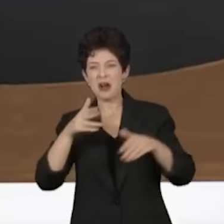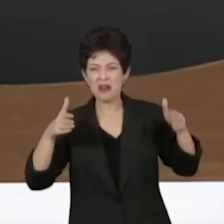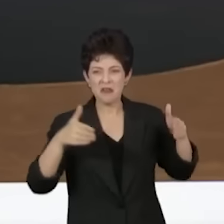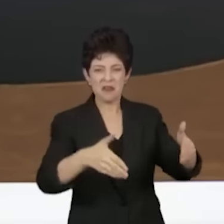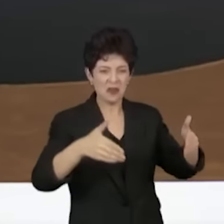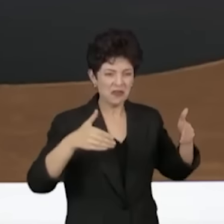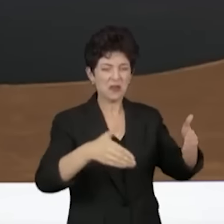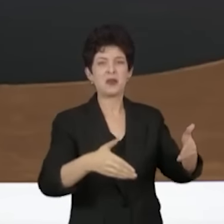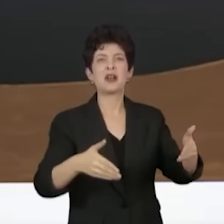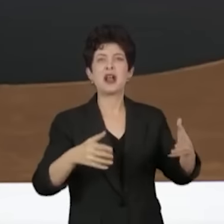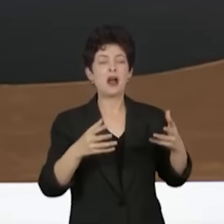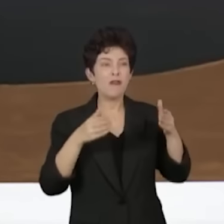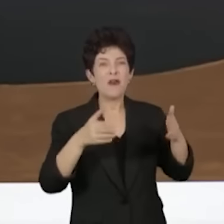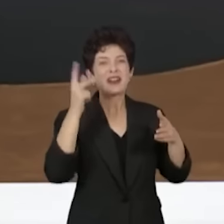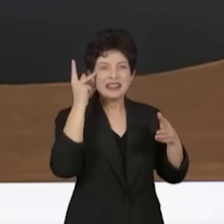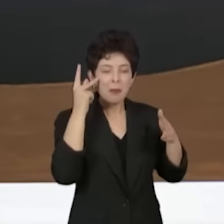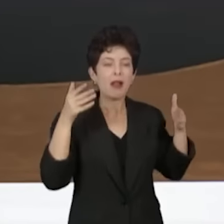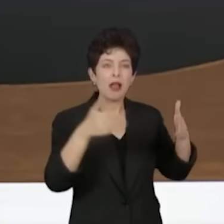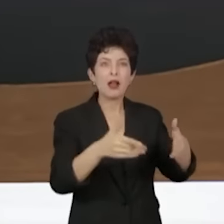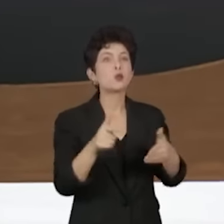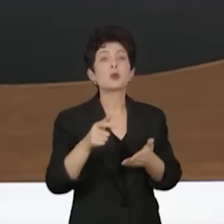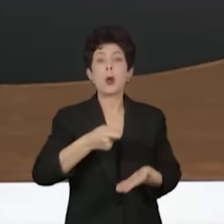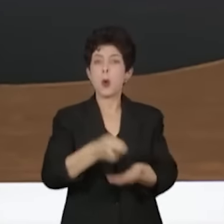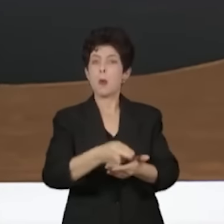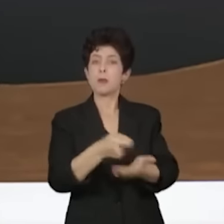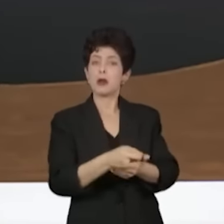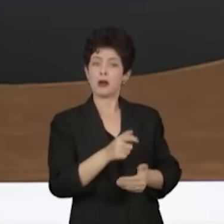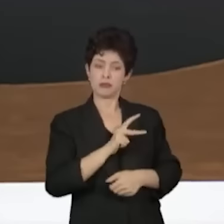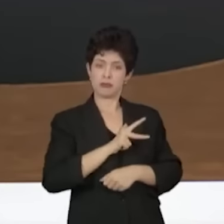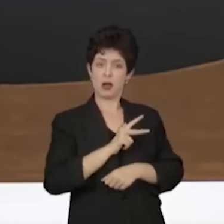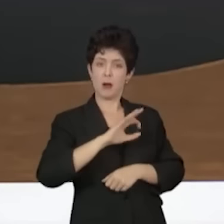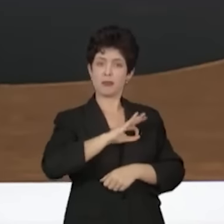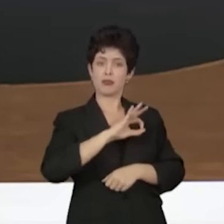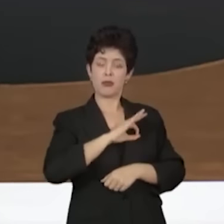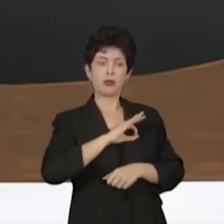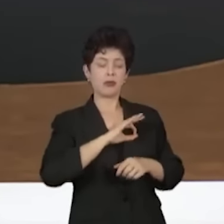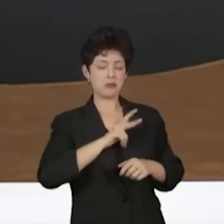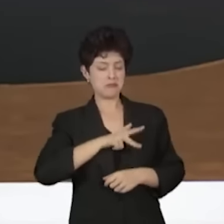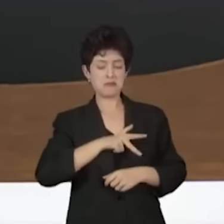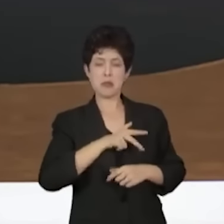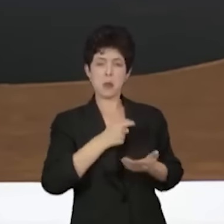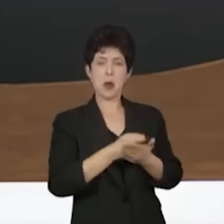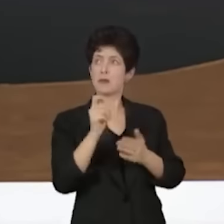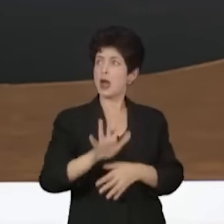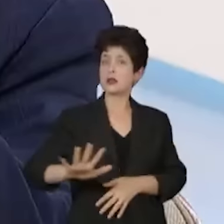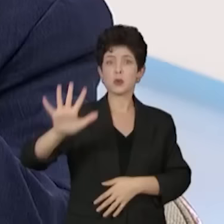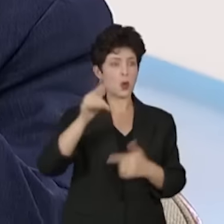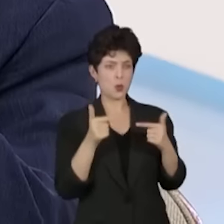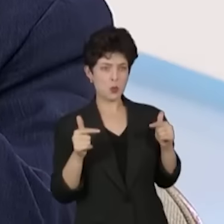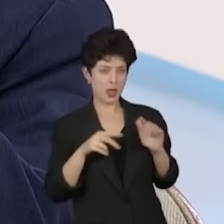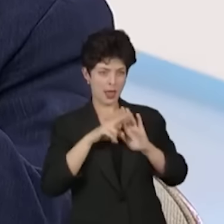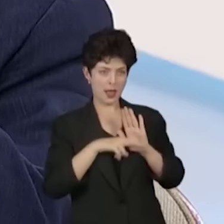muito presente no caso de São Paulo porque não existe nem obrigatoriedade de que as Polícias adotem as câmeras a nível Nacional certo